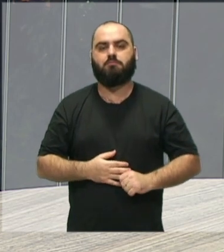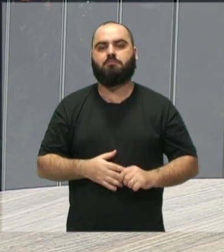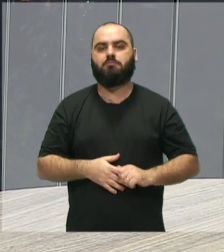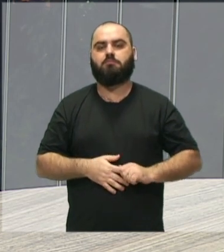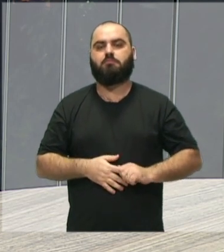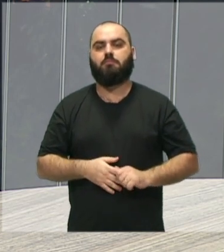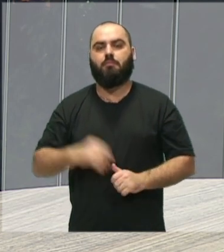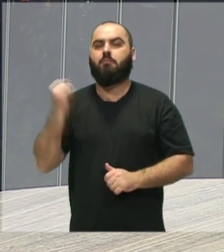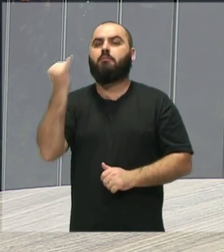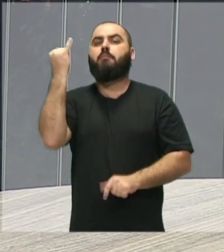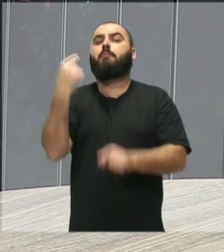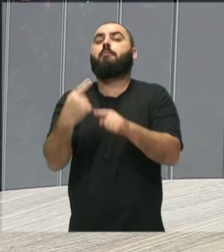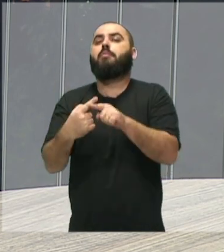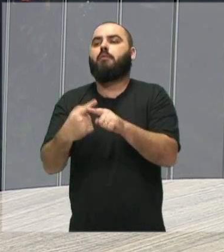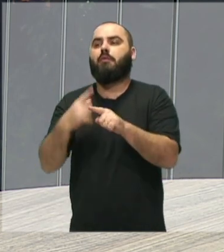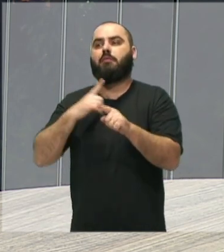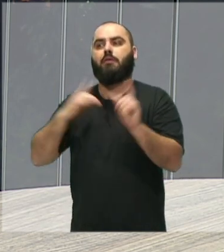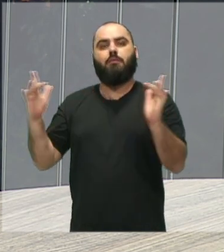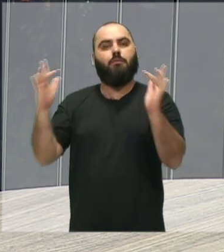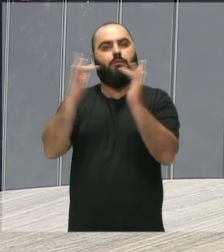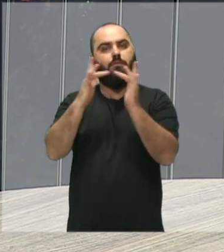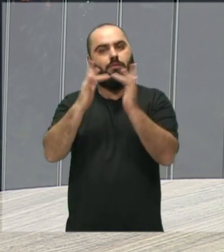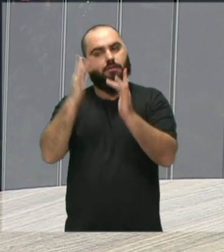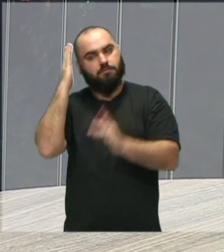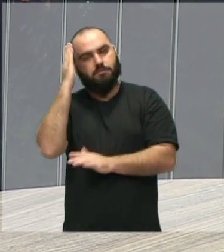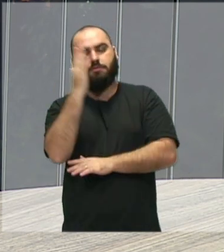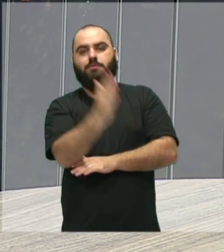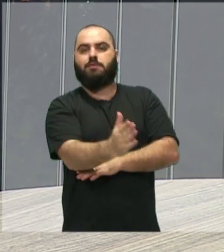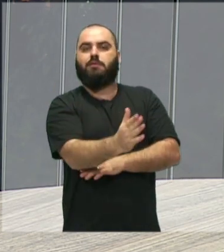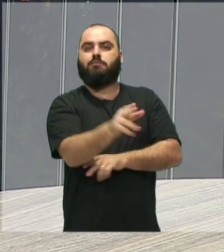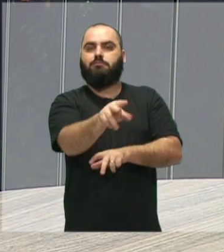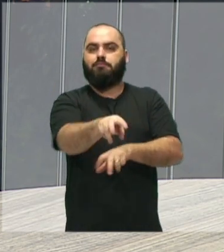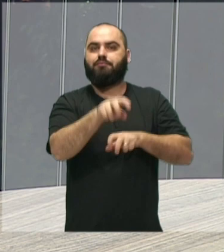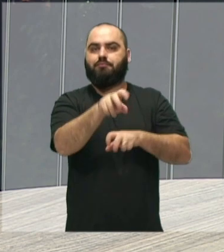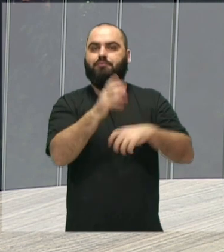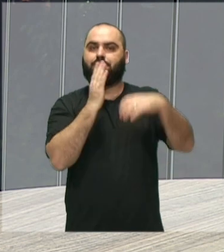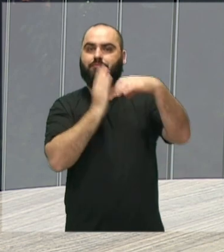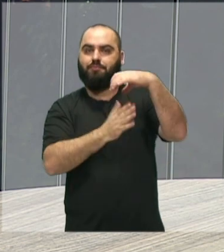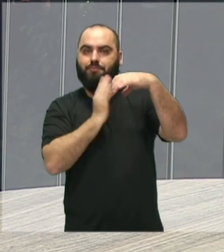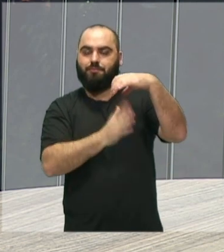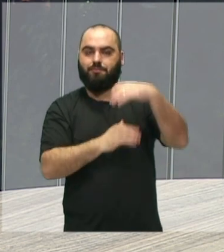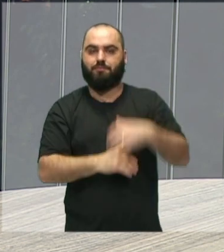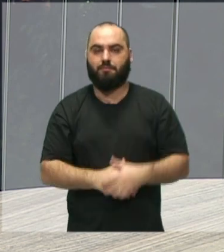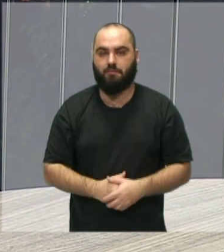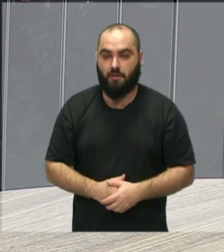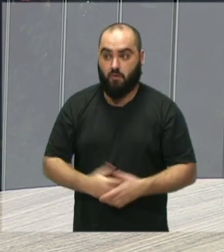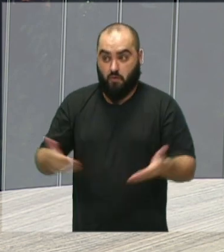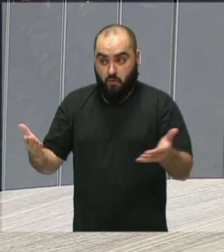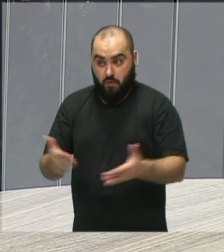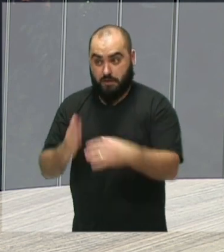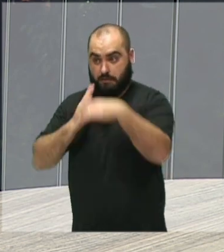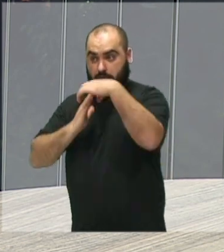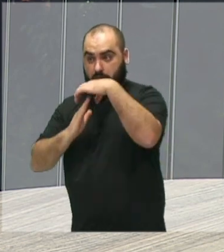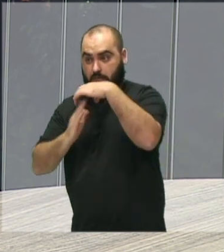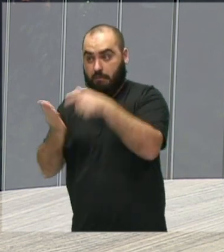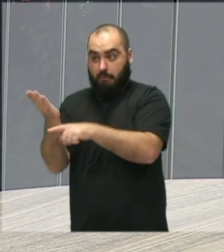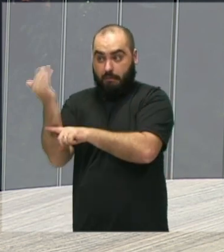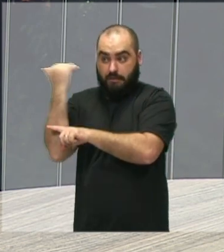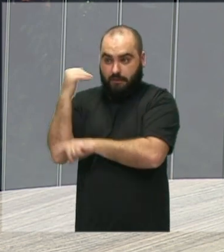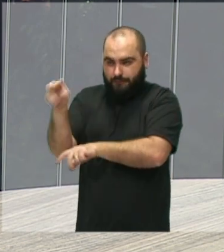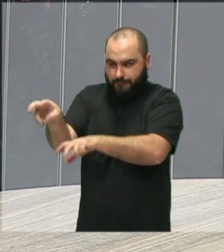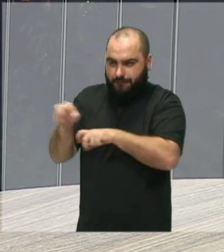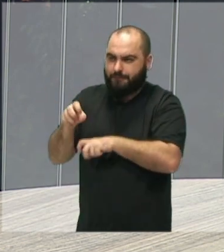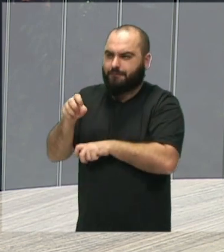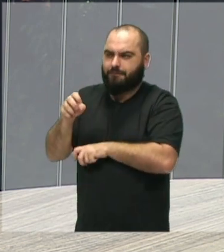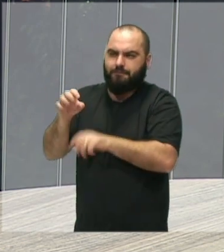com a parte rural, né, de Itajaí, porque antes Itaipava ali era uma zona rural, hoje já é uma zona de expansão. Então, ele